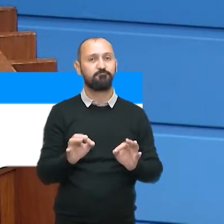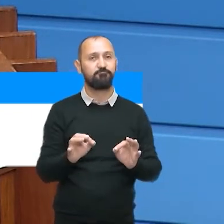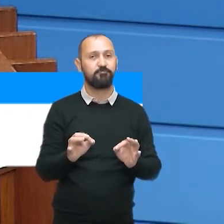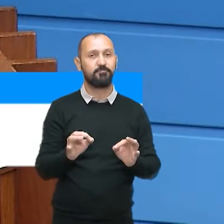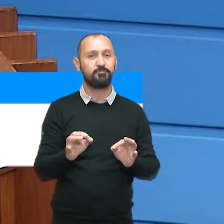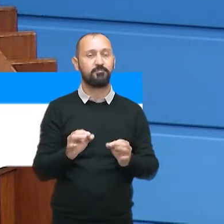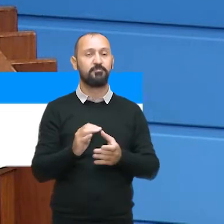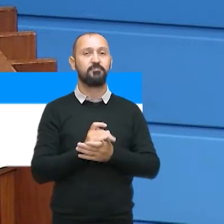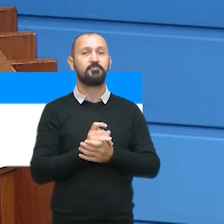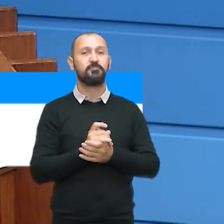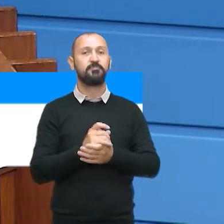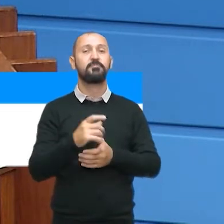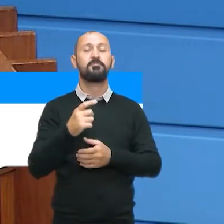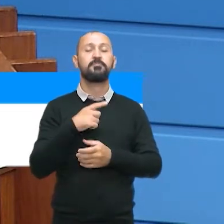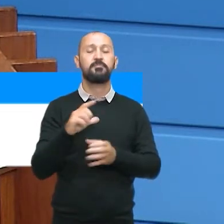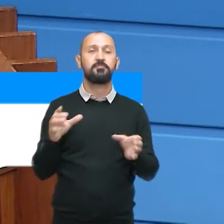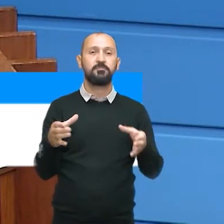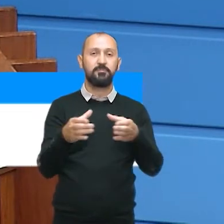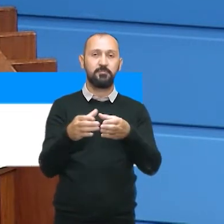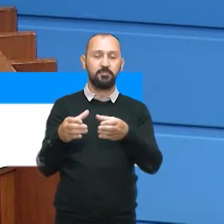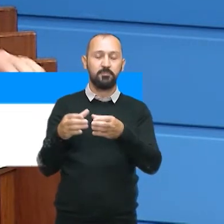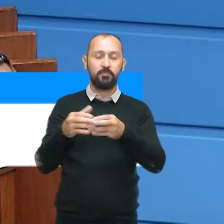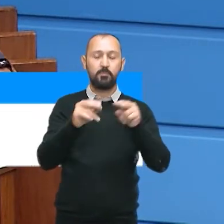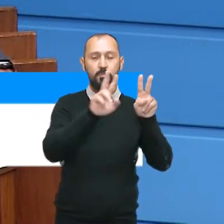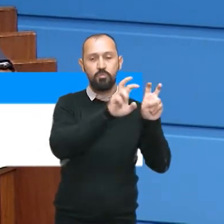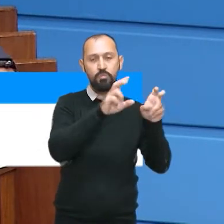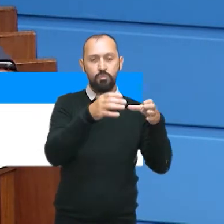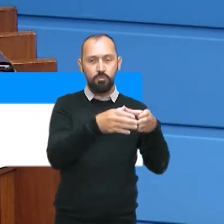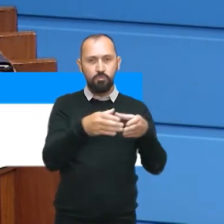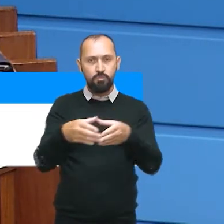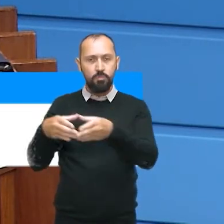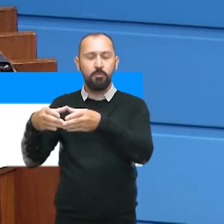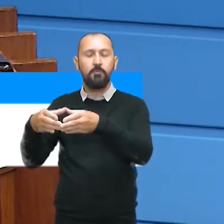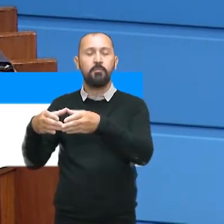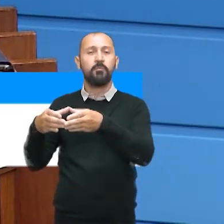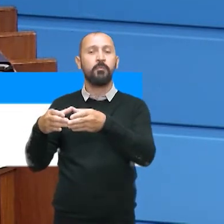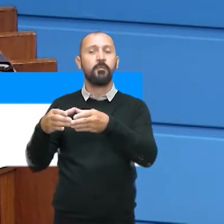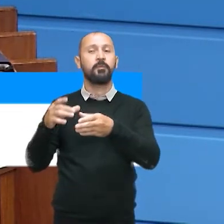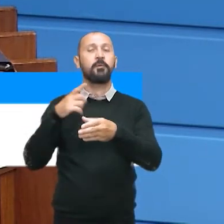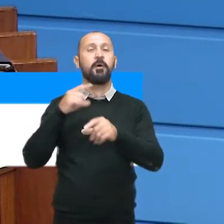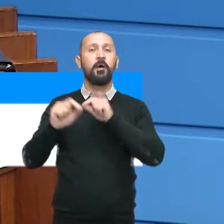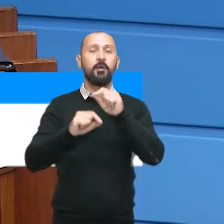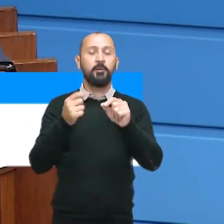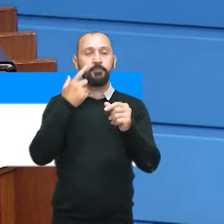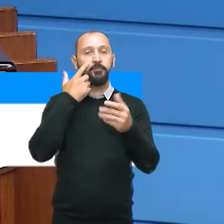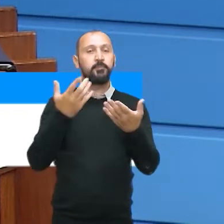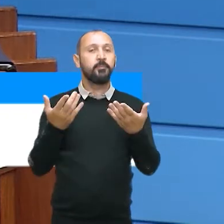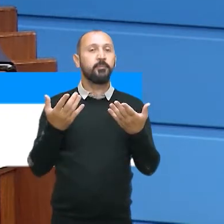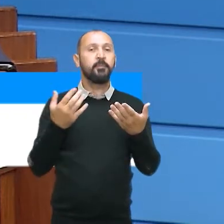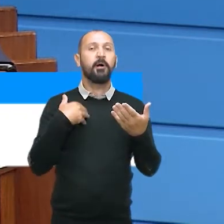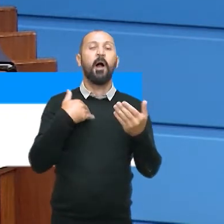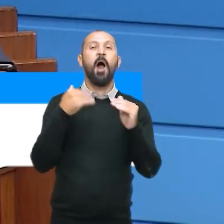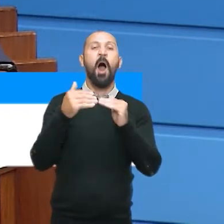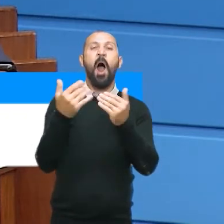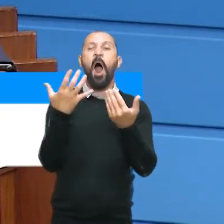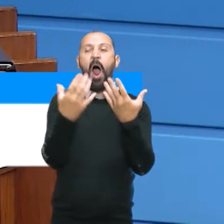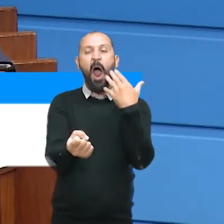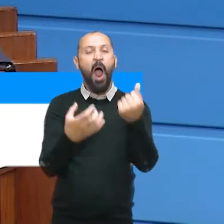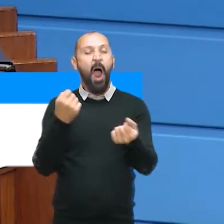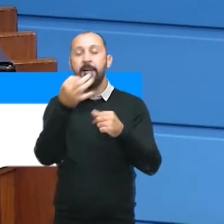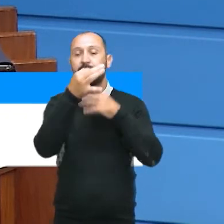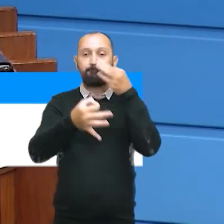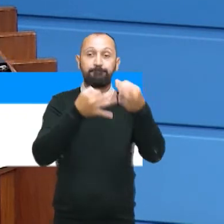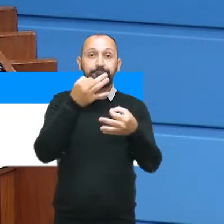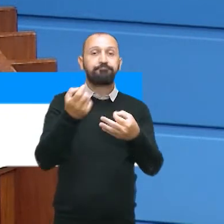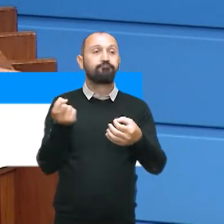sua constitucionalidade. Passou pelas comissões de mérito, recebeu todas as